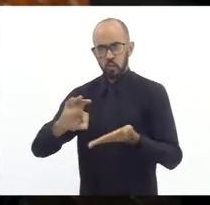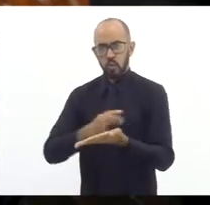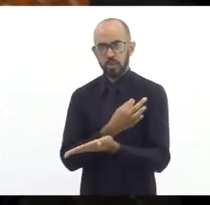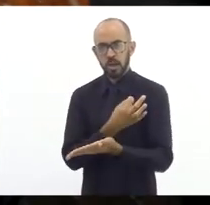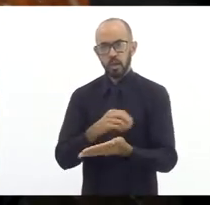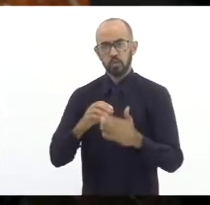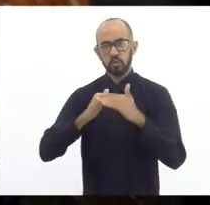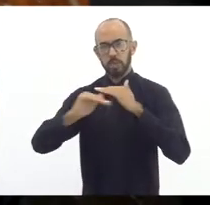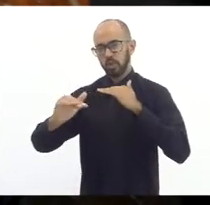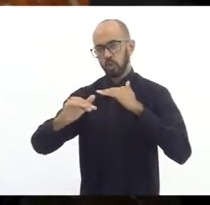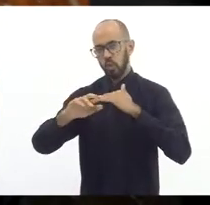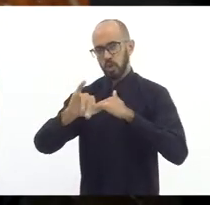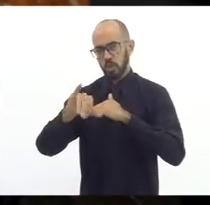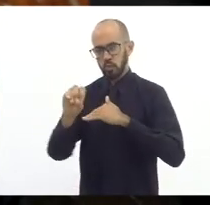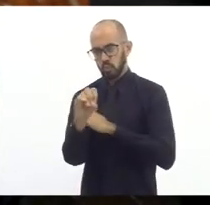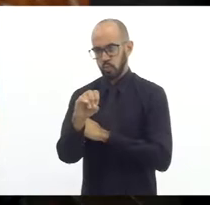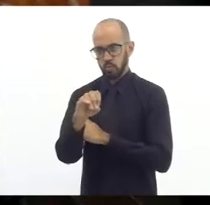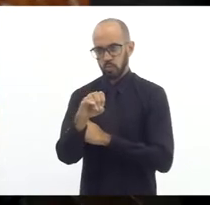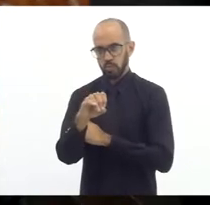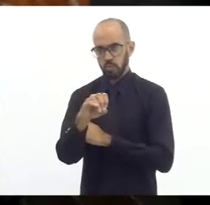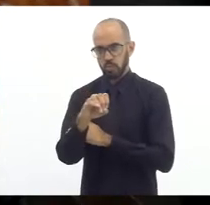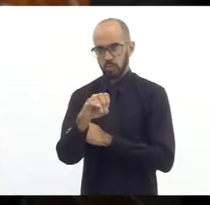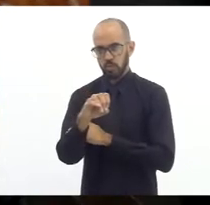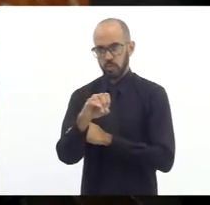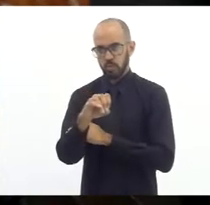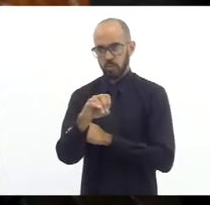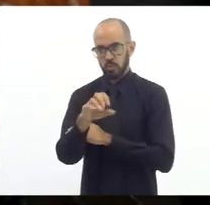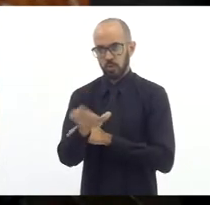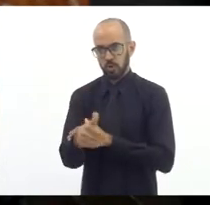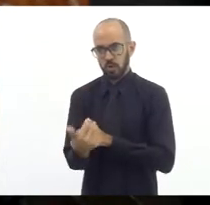do Metrô Rio. Como